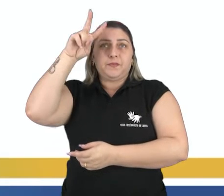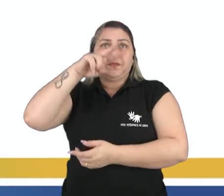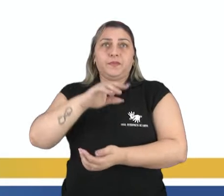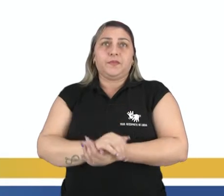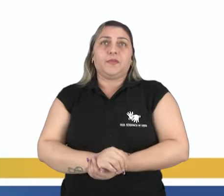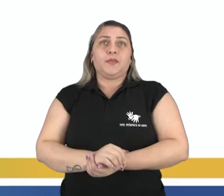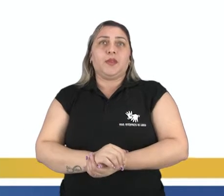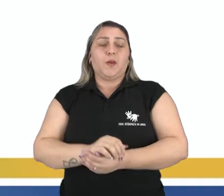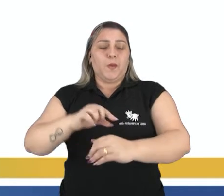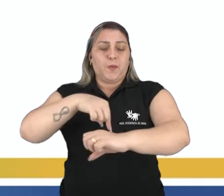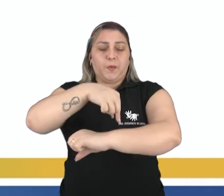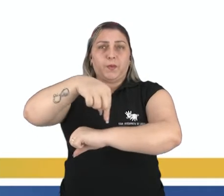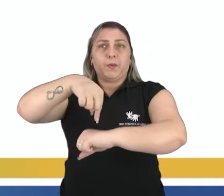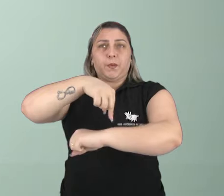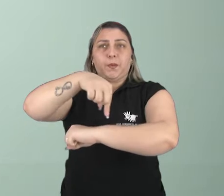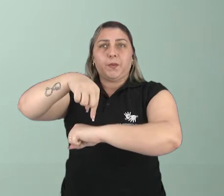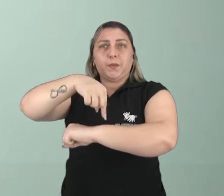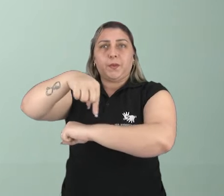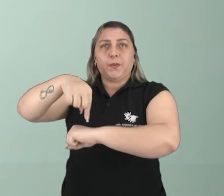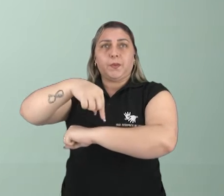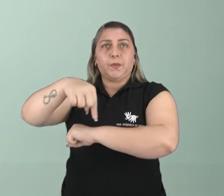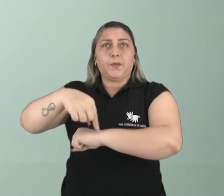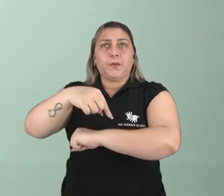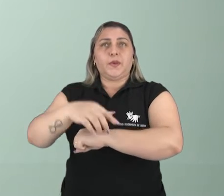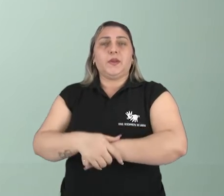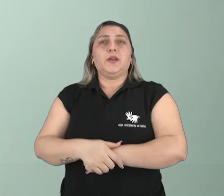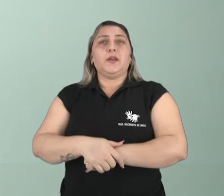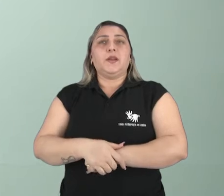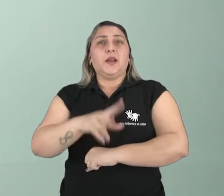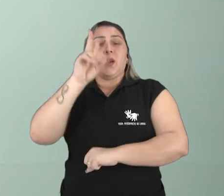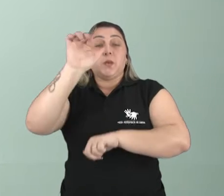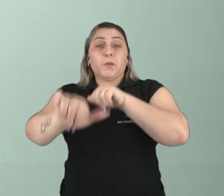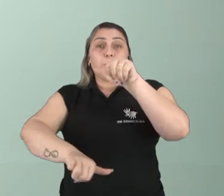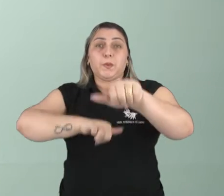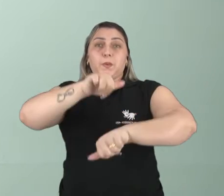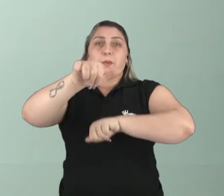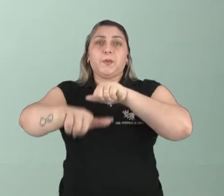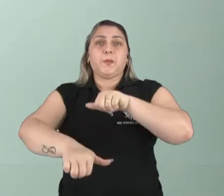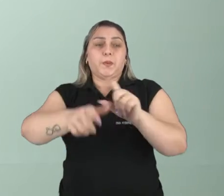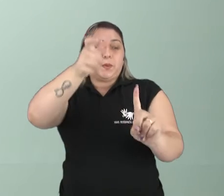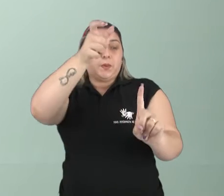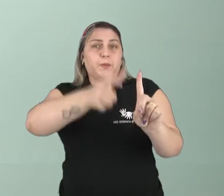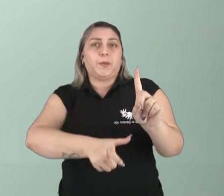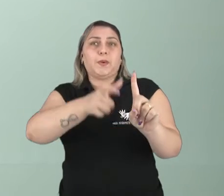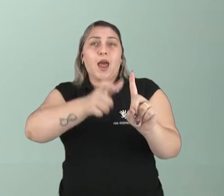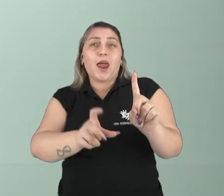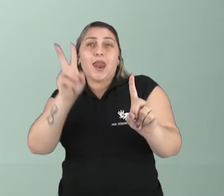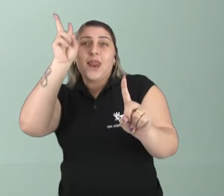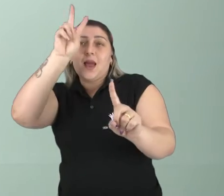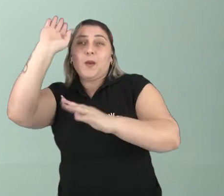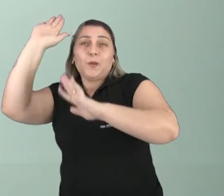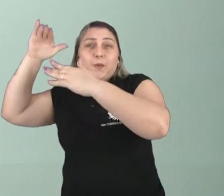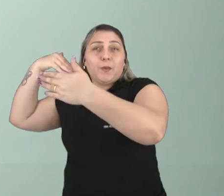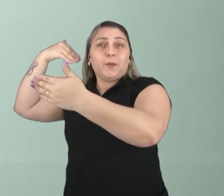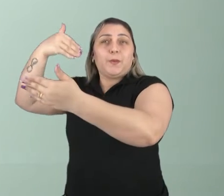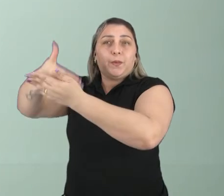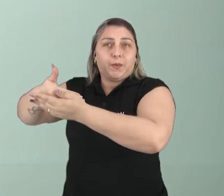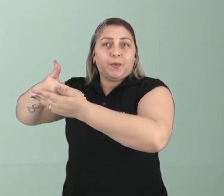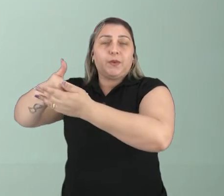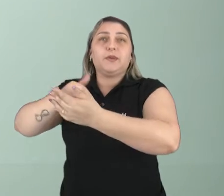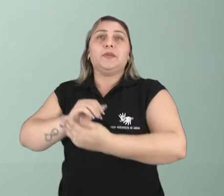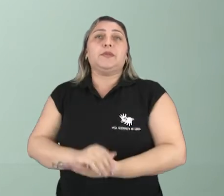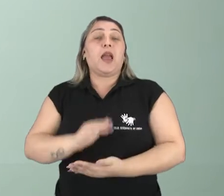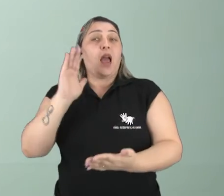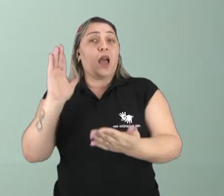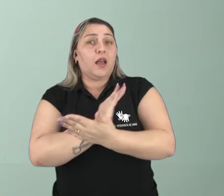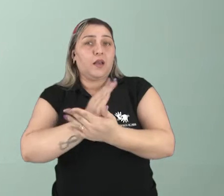andando cronologicamente e de súbito a história muda e o personagem passa a lembrar coisas do passado. E